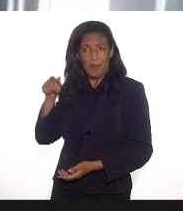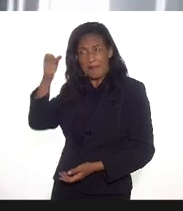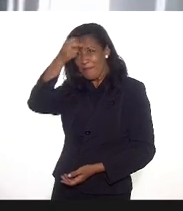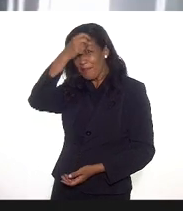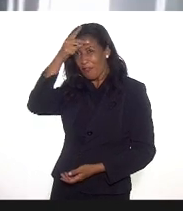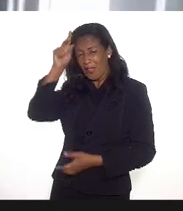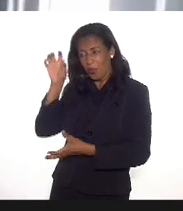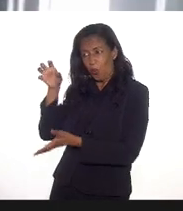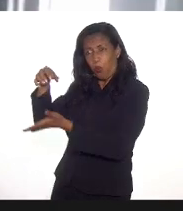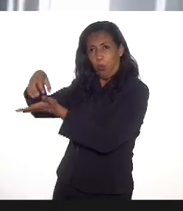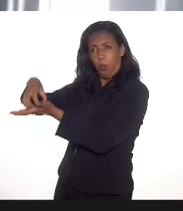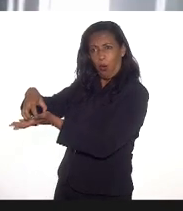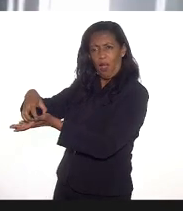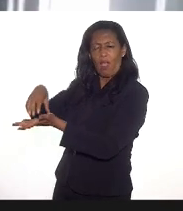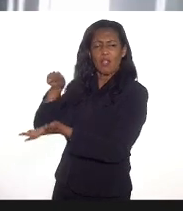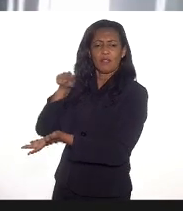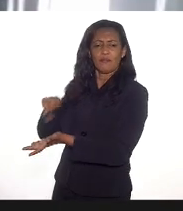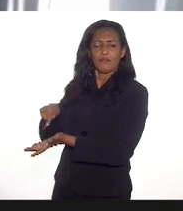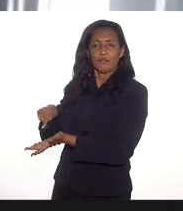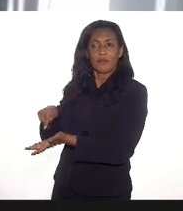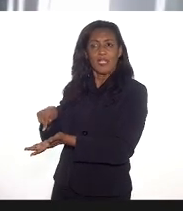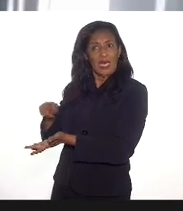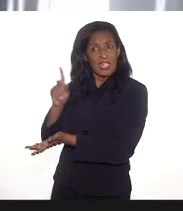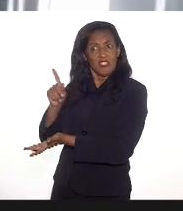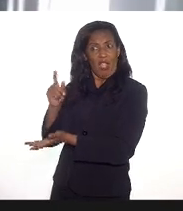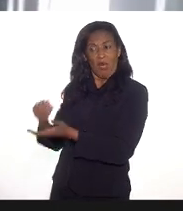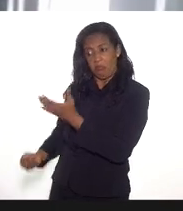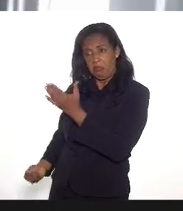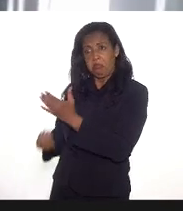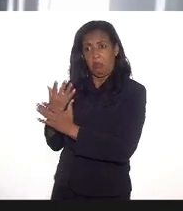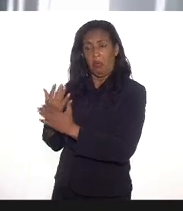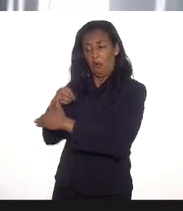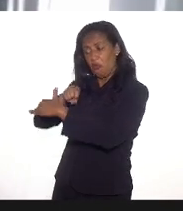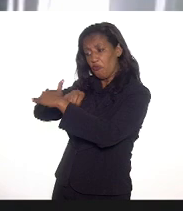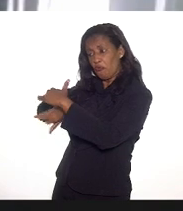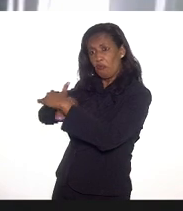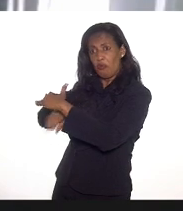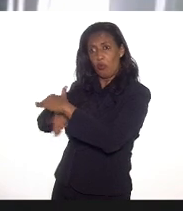Jay Hammond, Luiz Paulo, queria criar um fundo, Lucas,